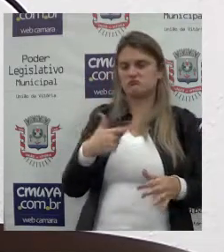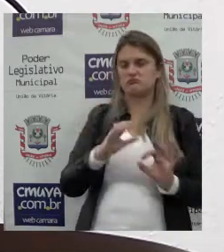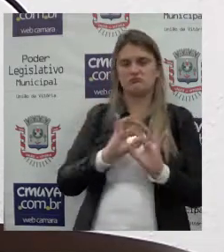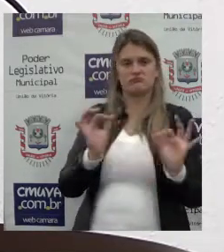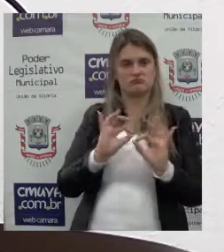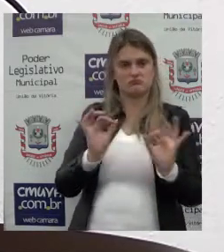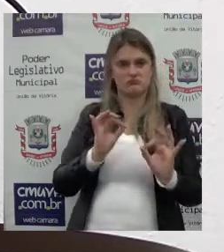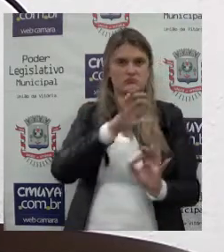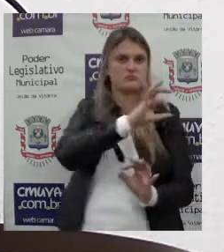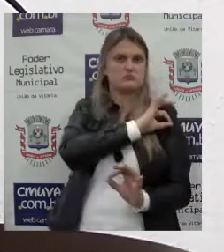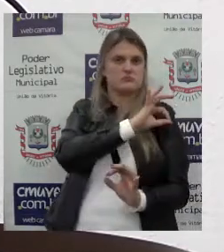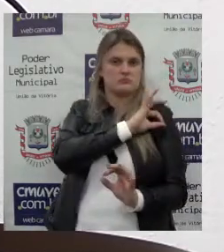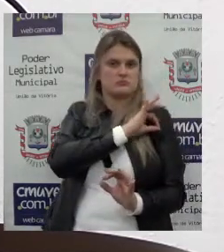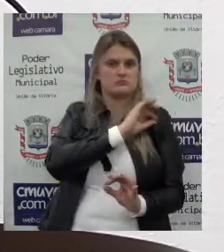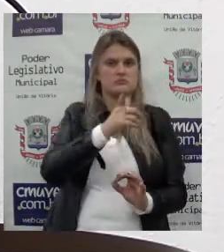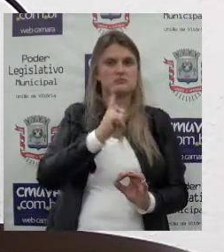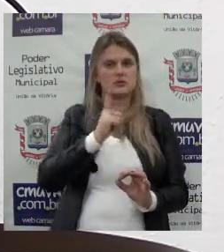isso hoje?